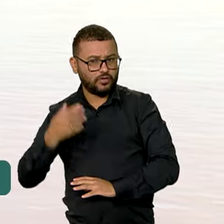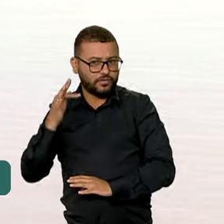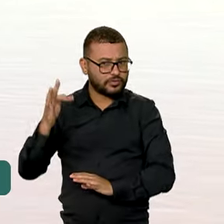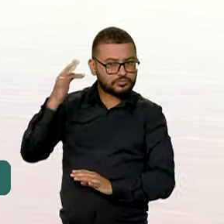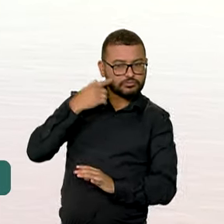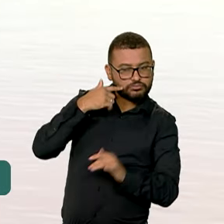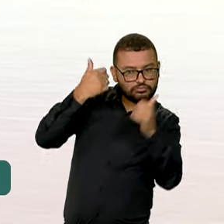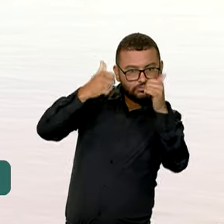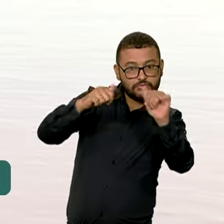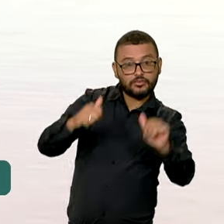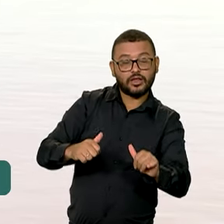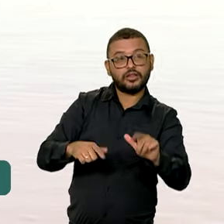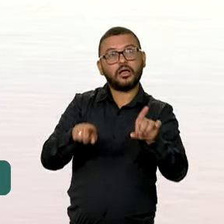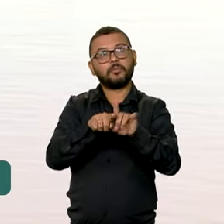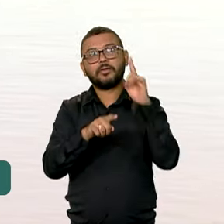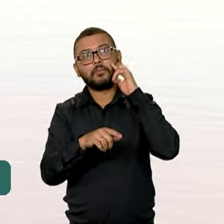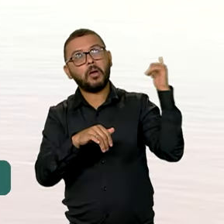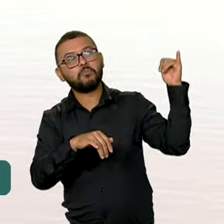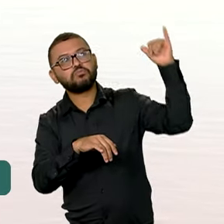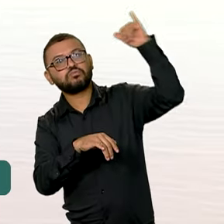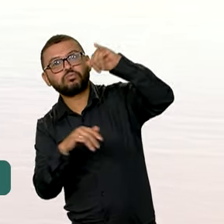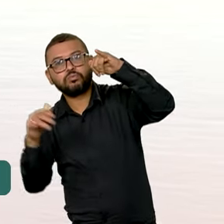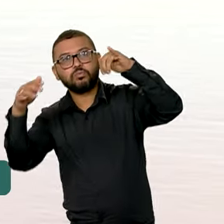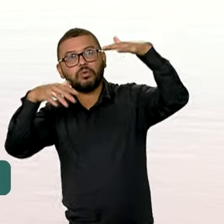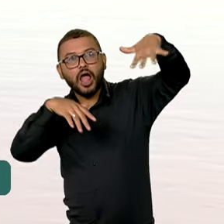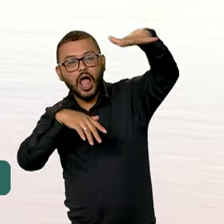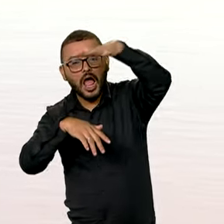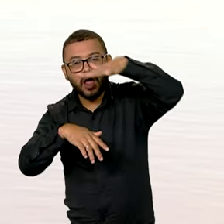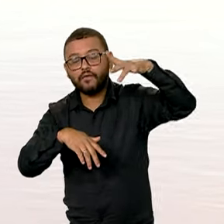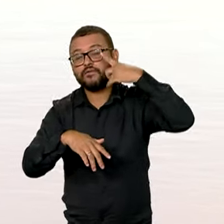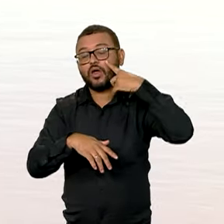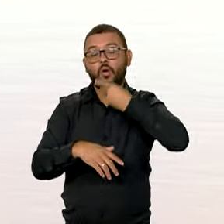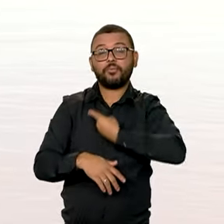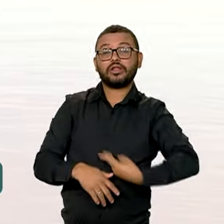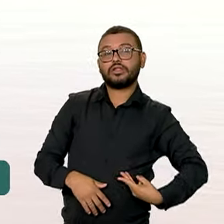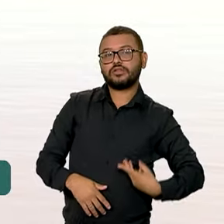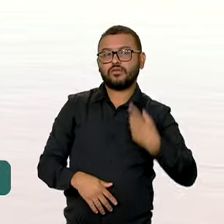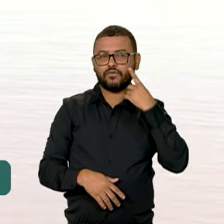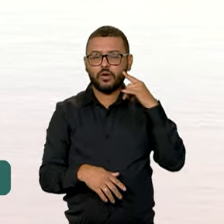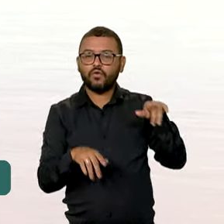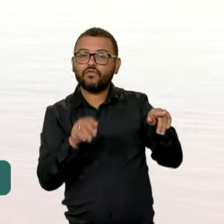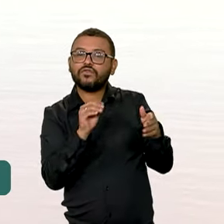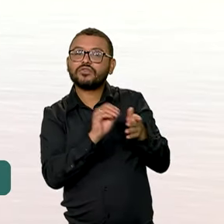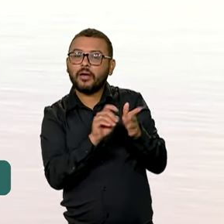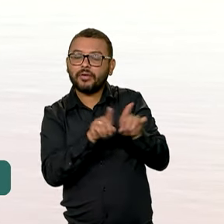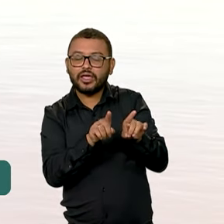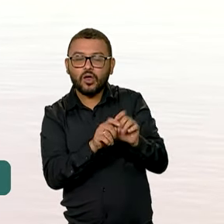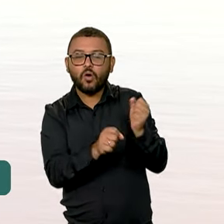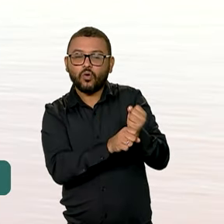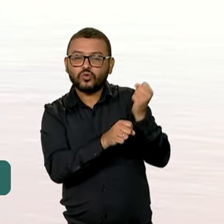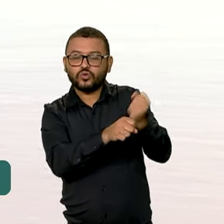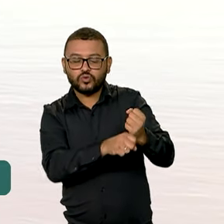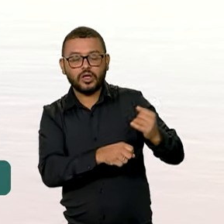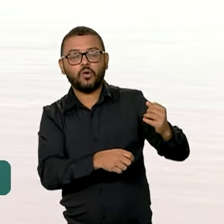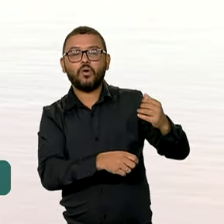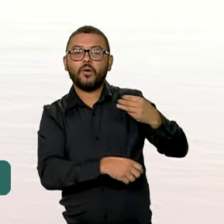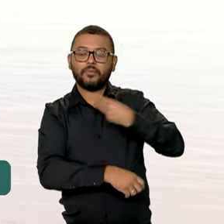avalia a malha aérea. Ontem, o ministro da Reconstrução vistoriou o aeroporto Salgado Filho, aqui em Porto